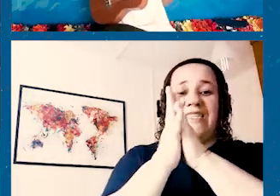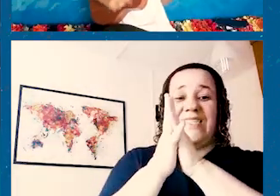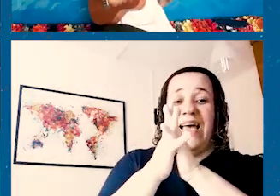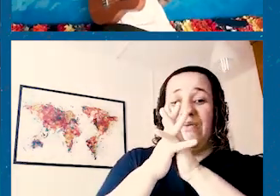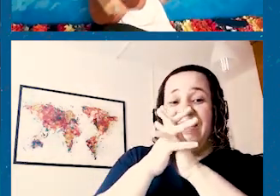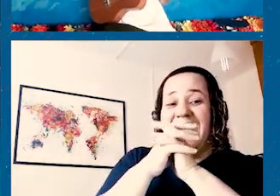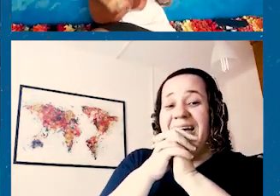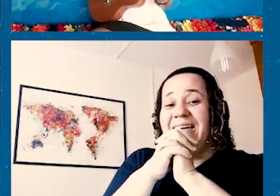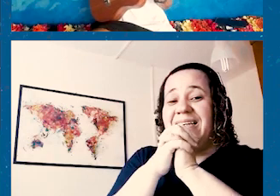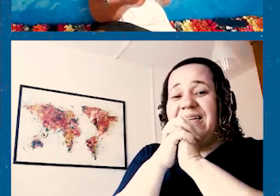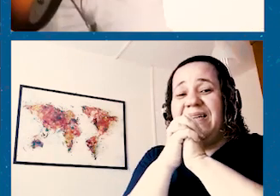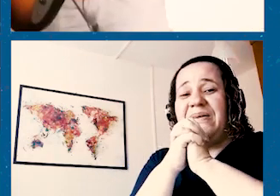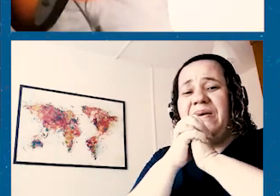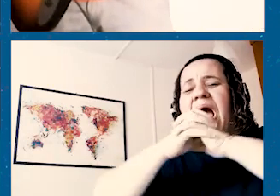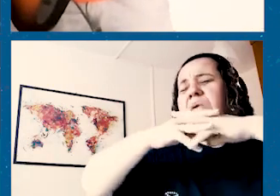Nossa